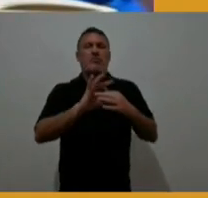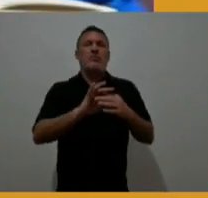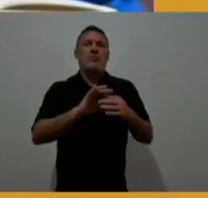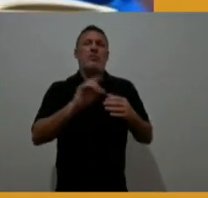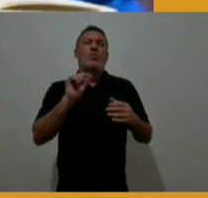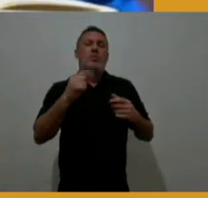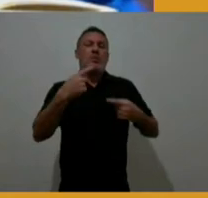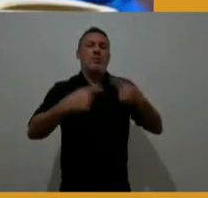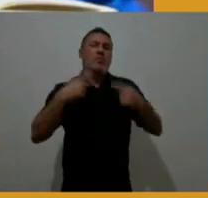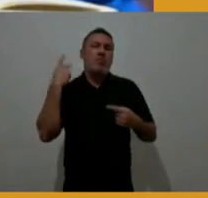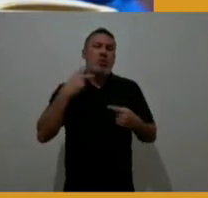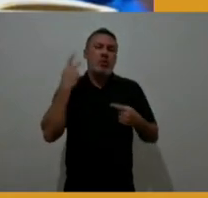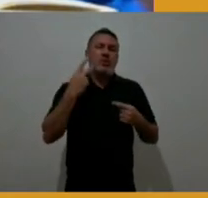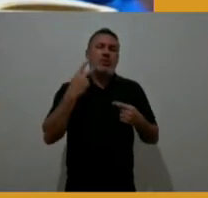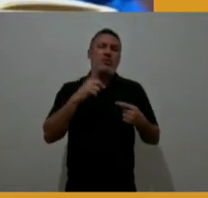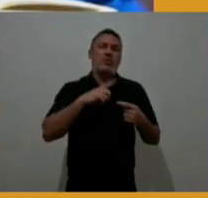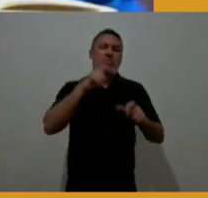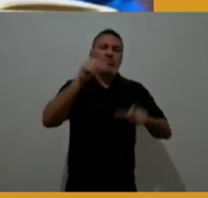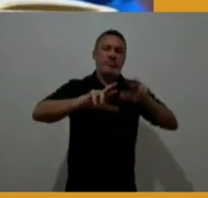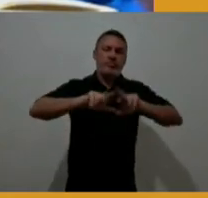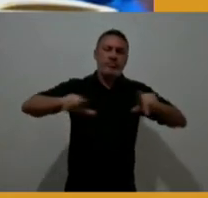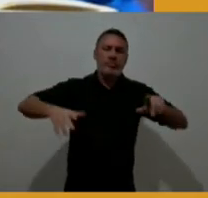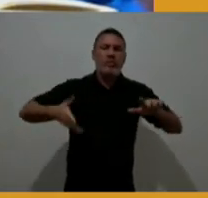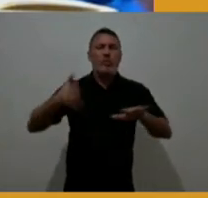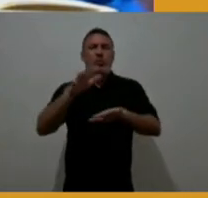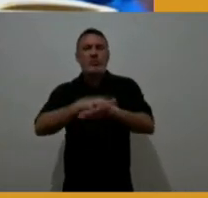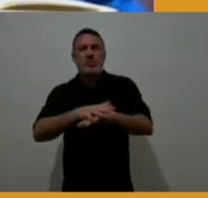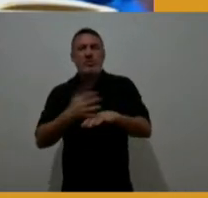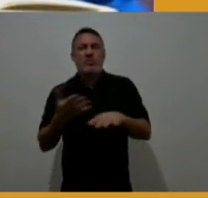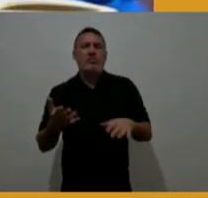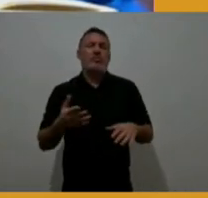estão valorizando a educação do seu quadro de